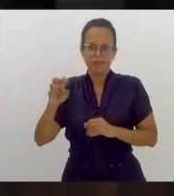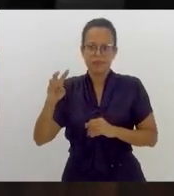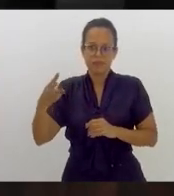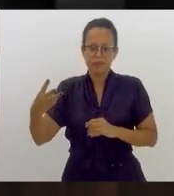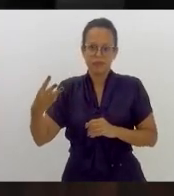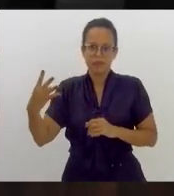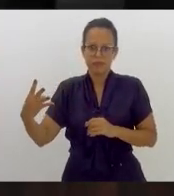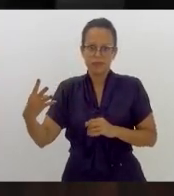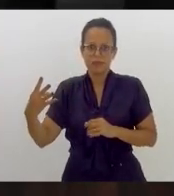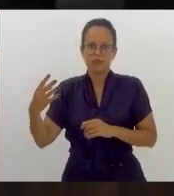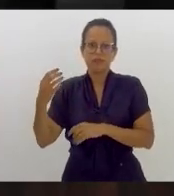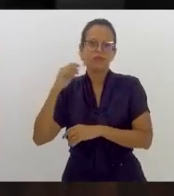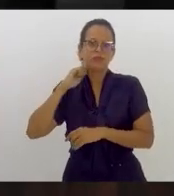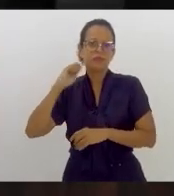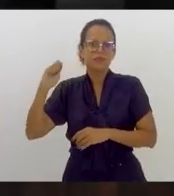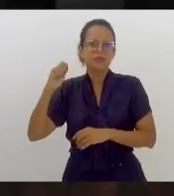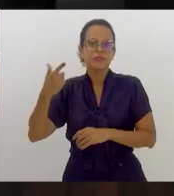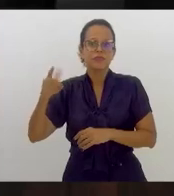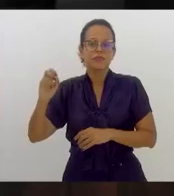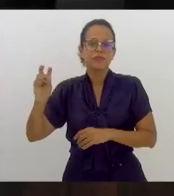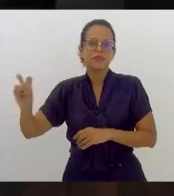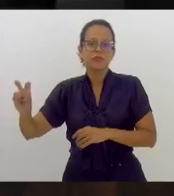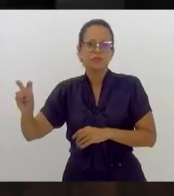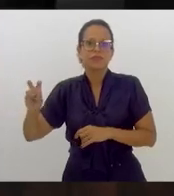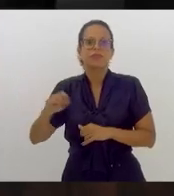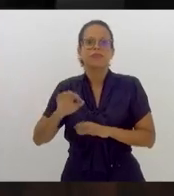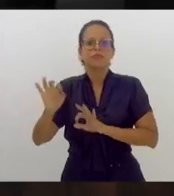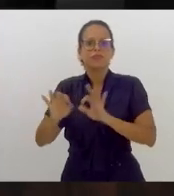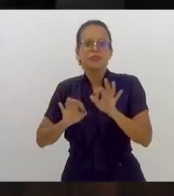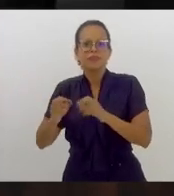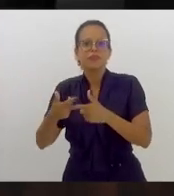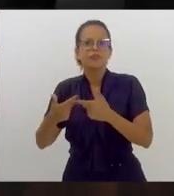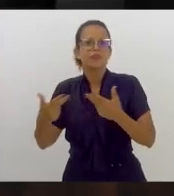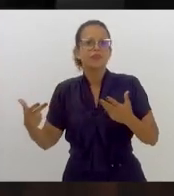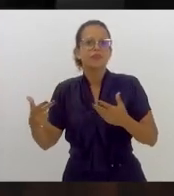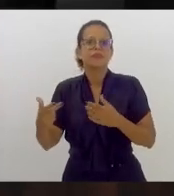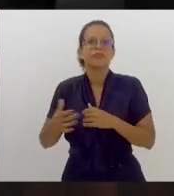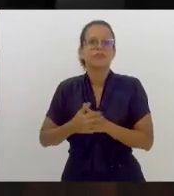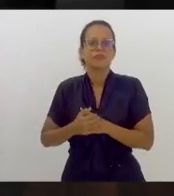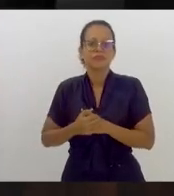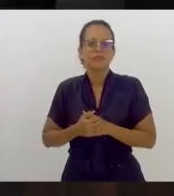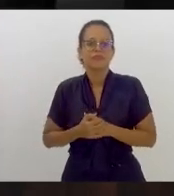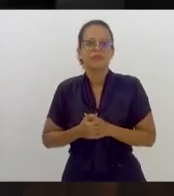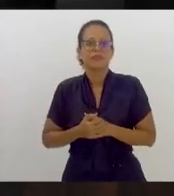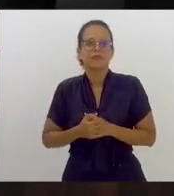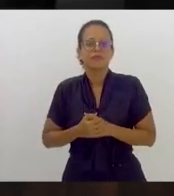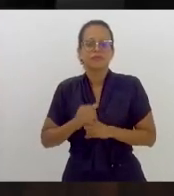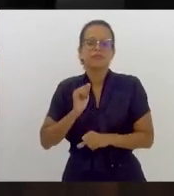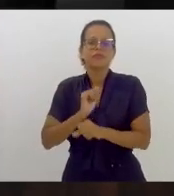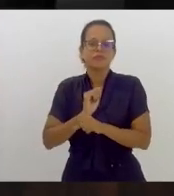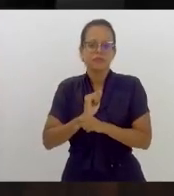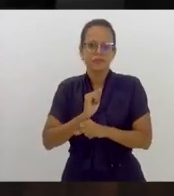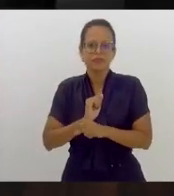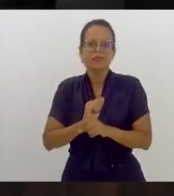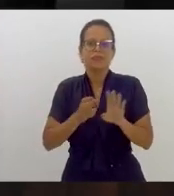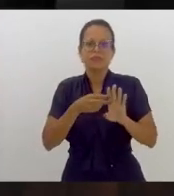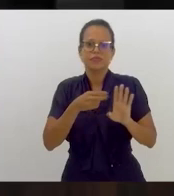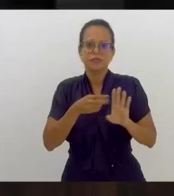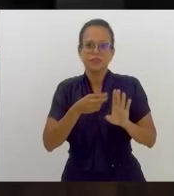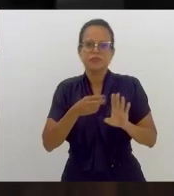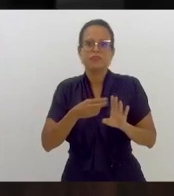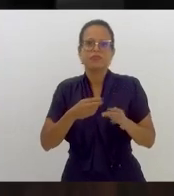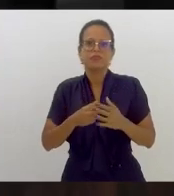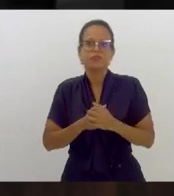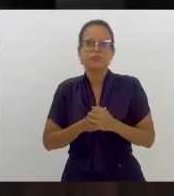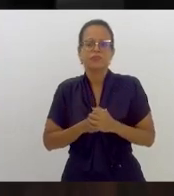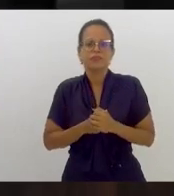4 de abril de 2005, para a revitalização de setores e atividades econômicas da outras providências, pendendo de parecer da Comissão de Emendas Condicionais